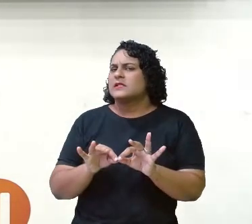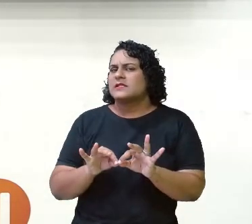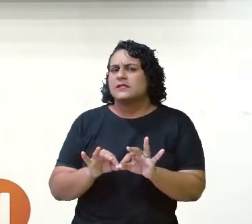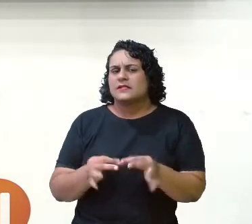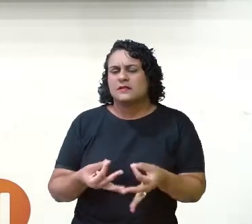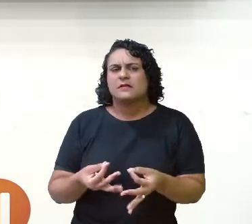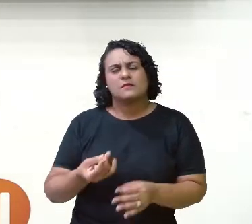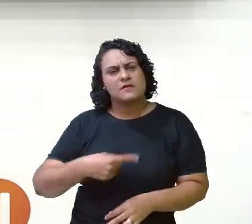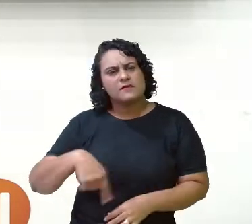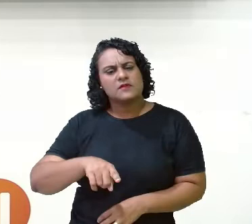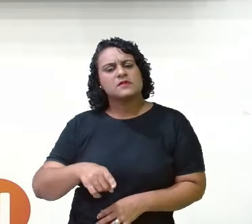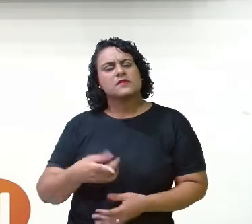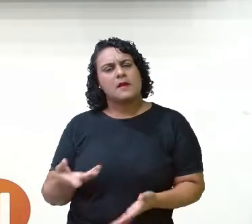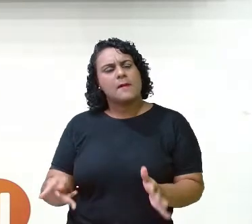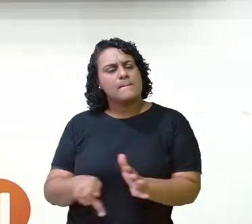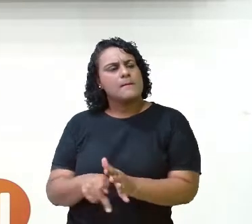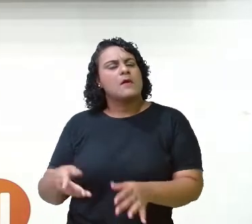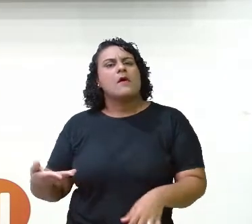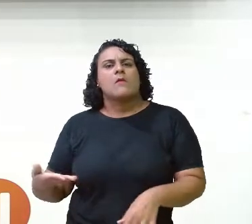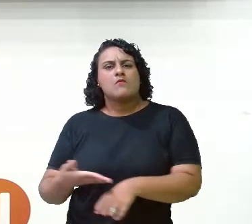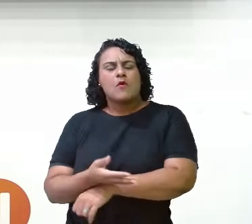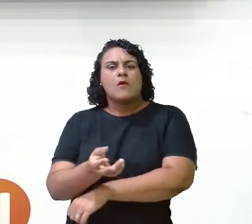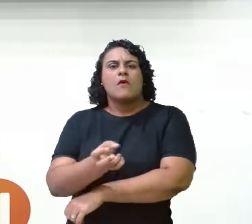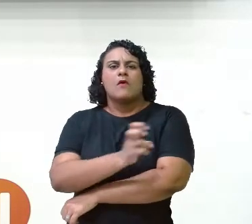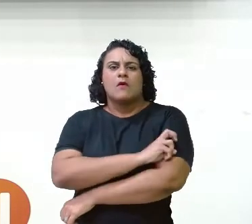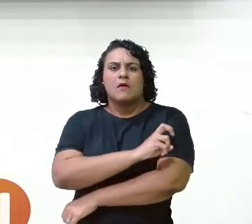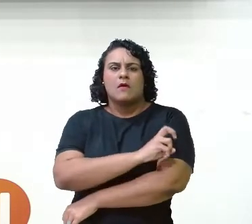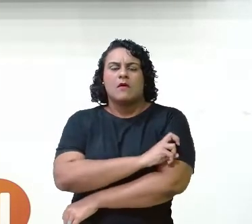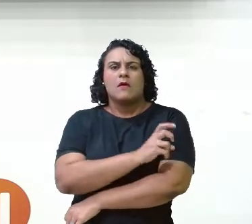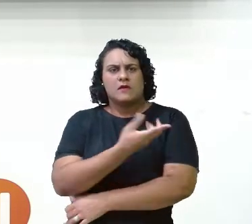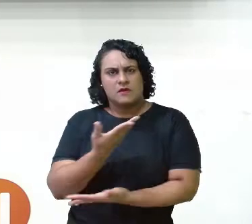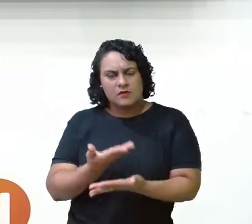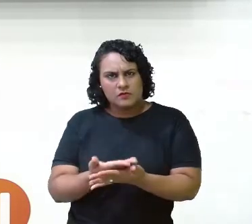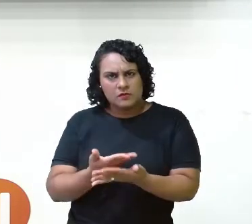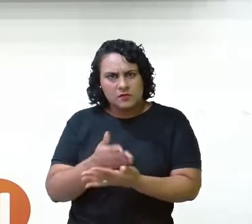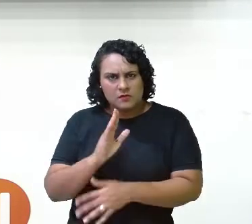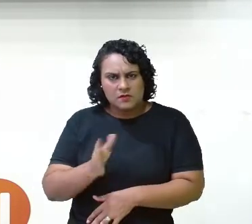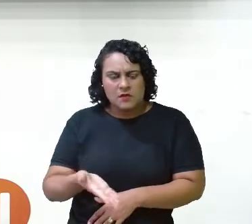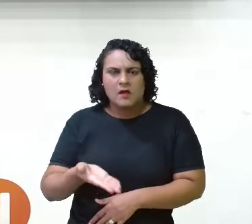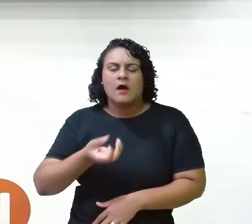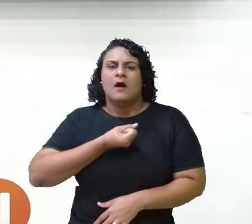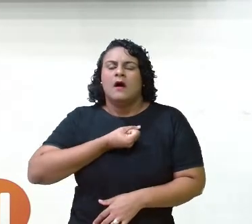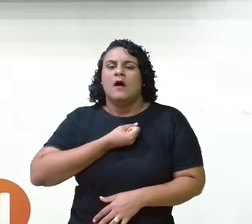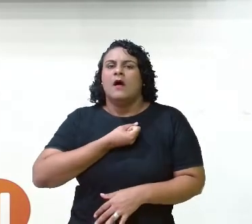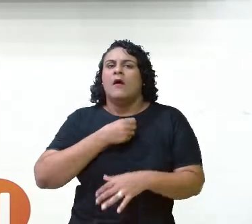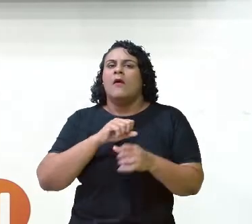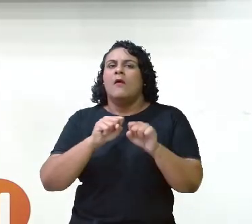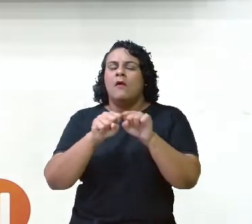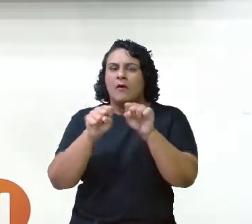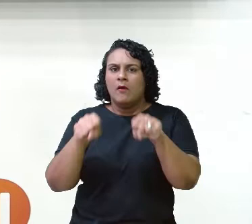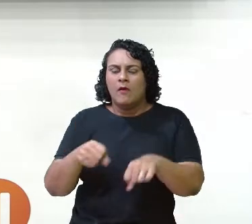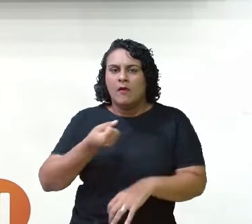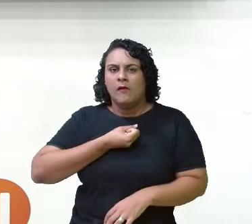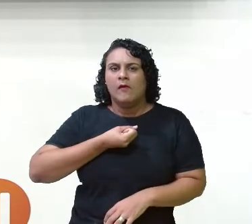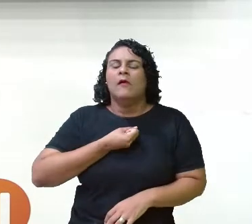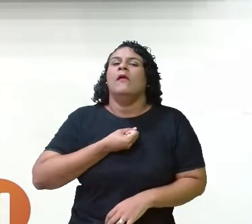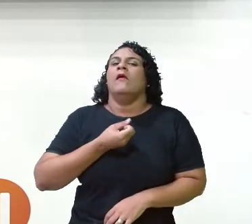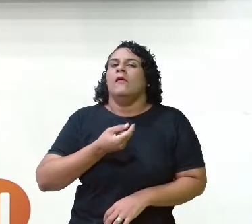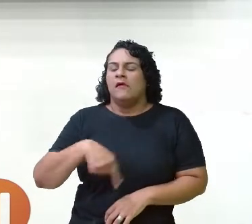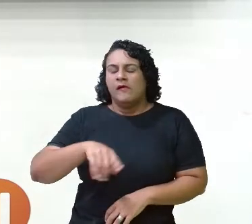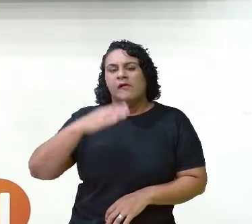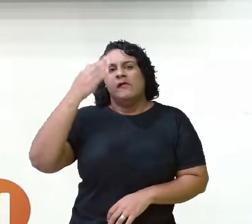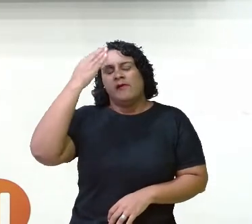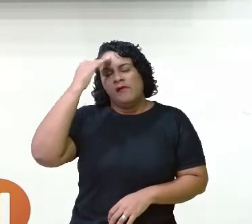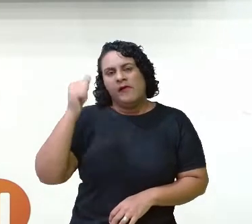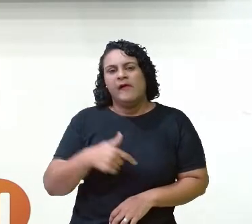simples. Você que é do quinto ano, já estudou o sistema de numeração e domina isso muito bem, né? Na outra aula eu trouxe